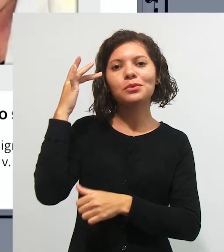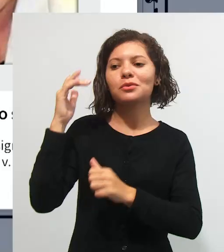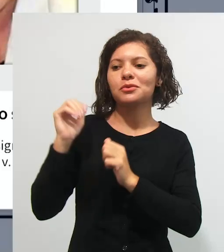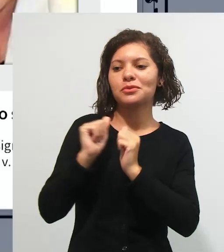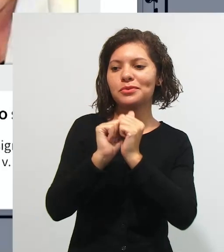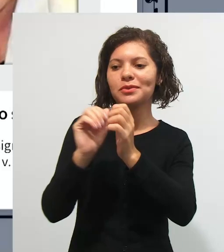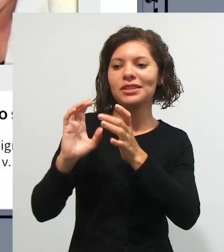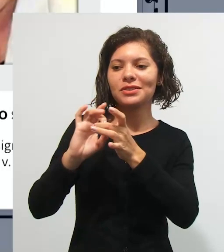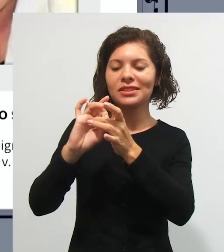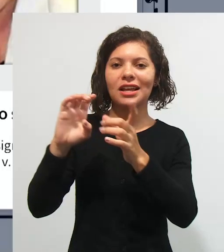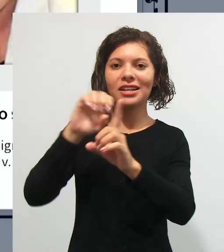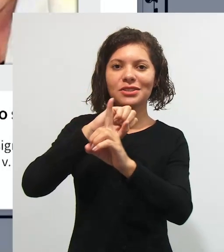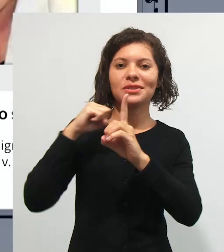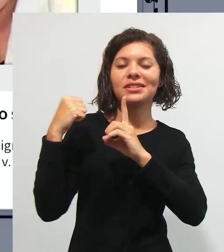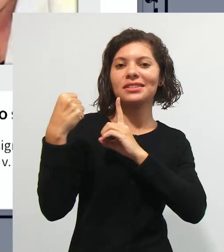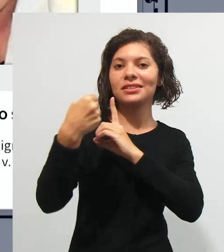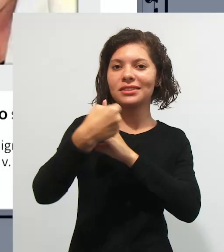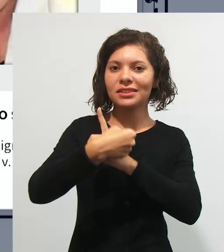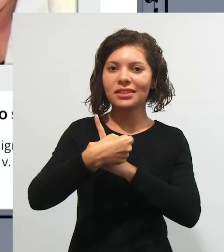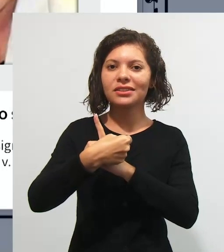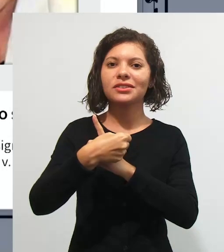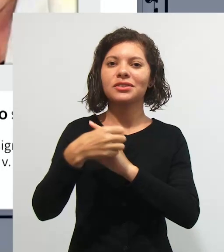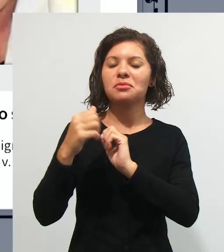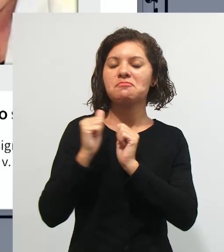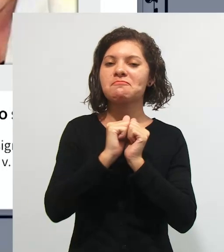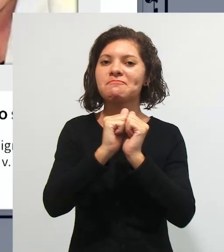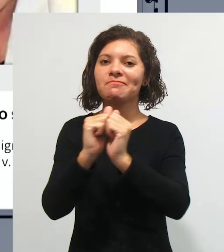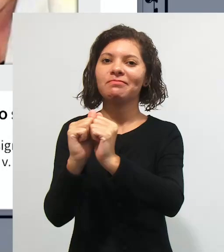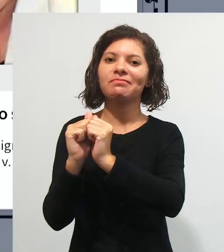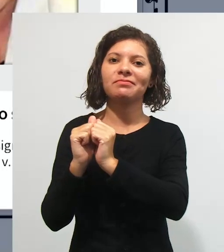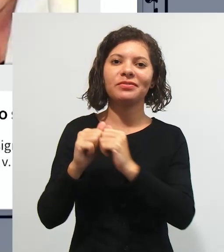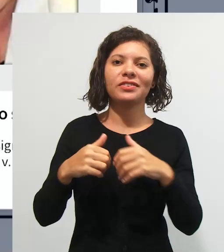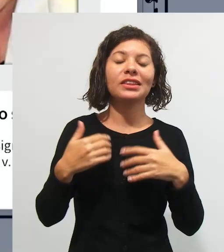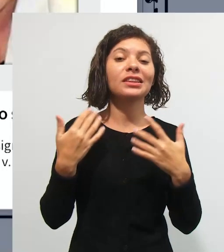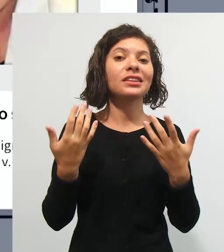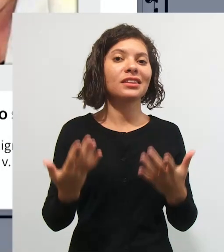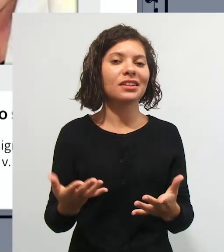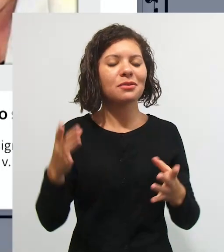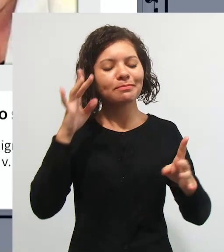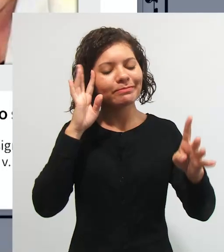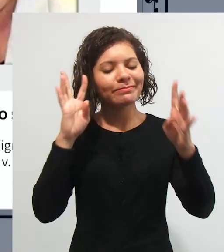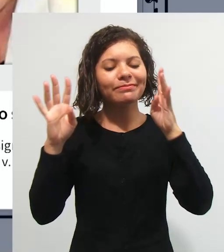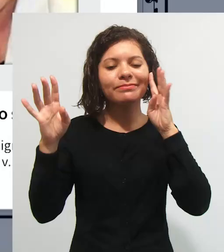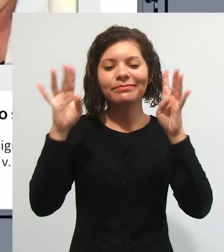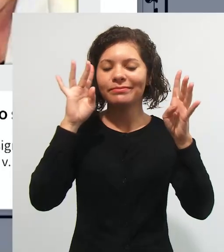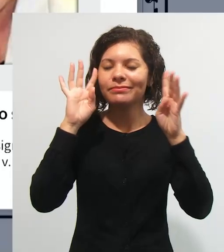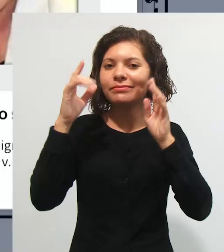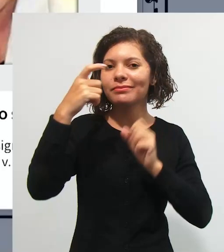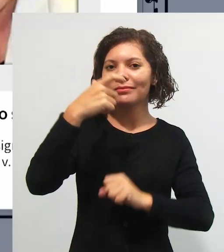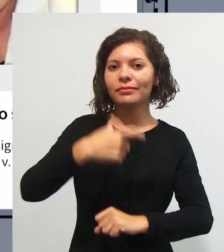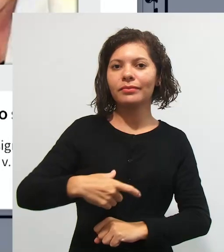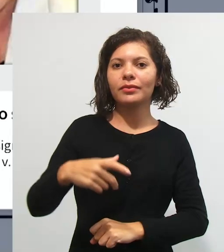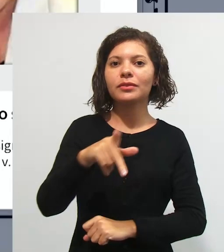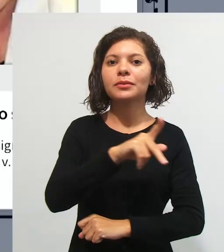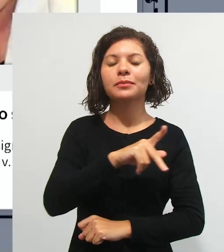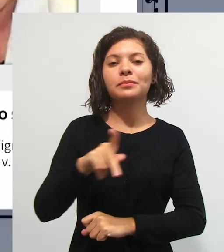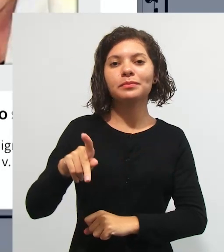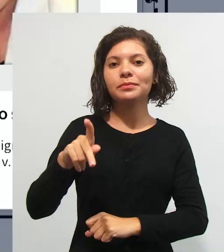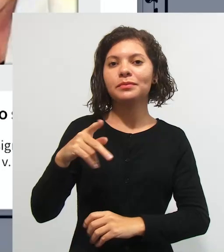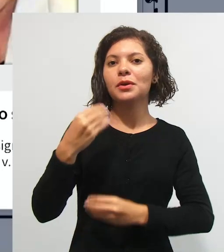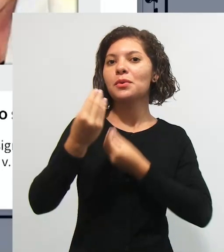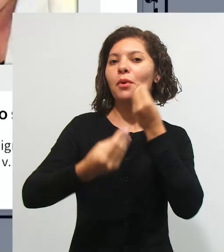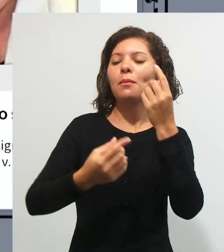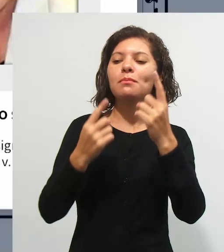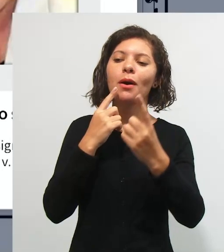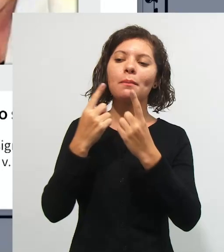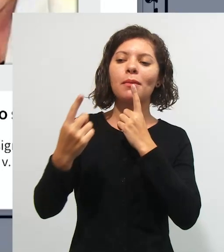E a sociedade é o quê? Coletiva. Portanto, essa reflexão, ela acontece no diálogo, no